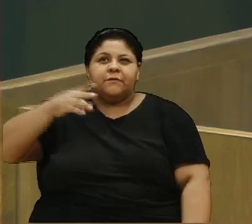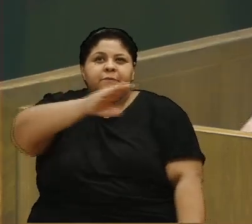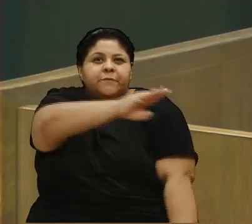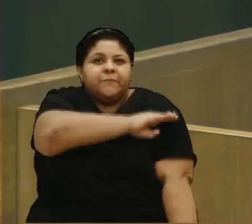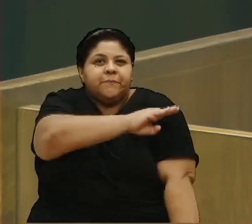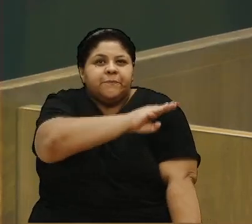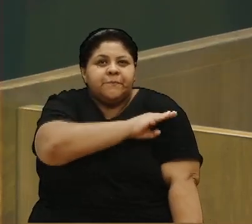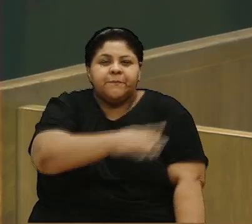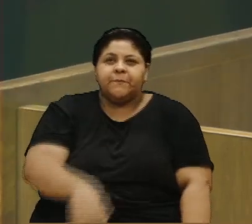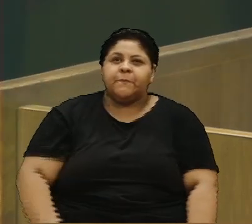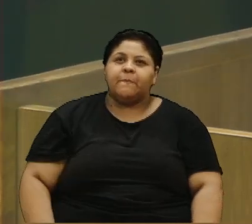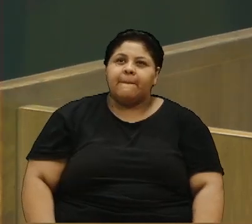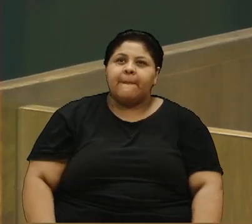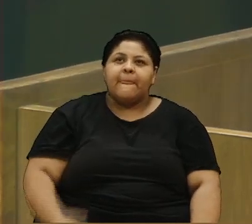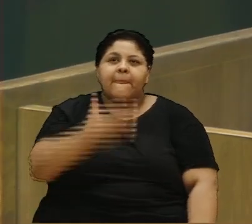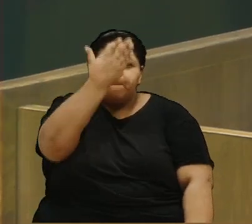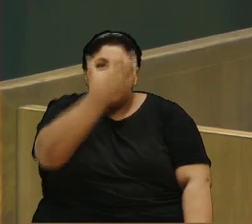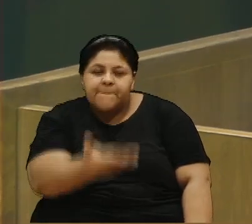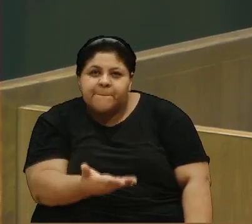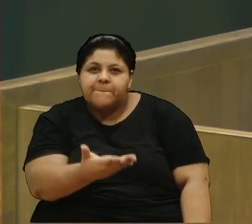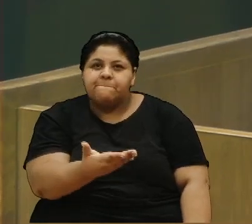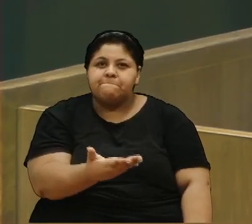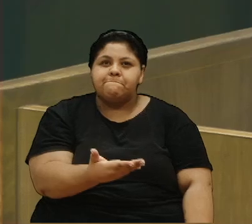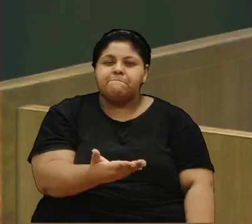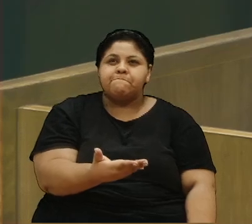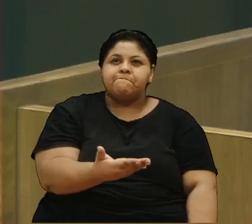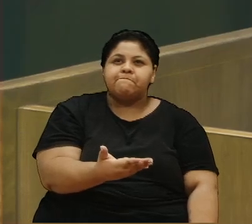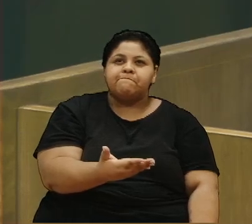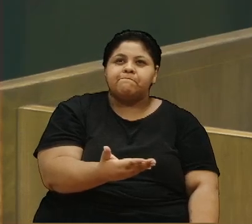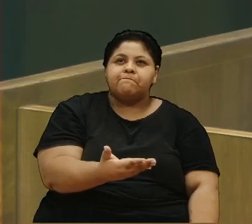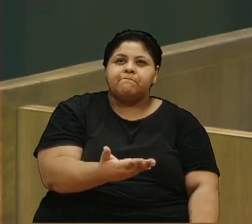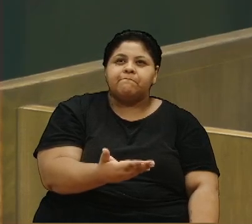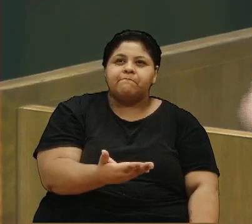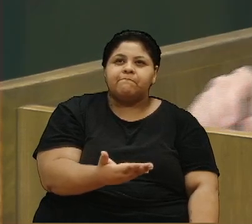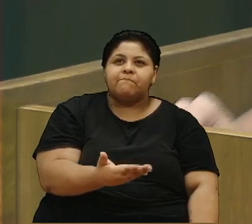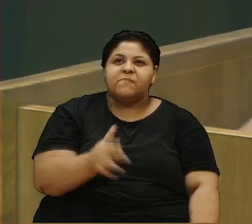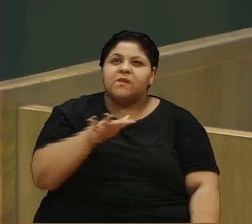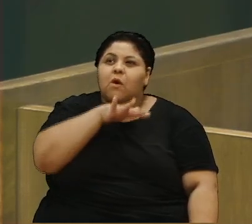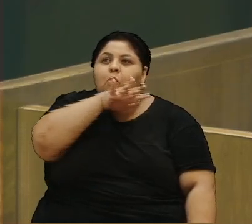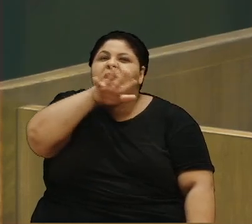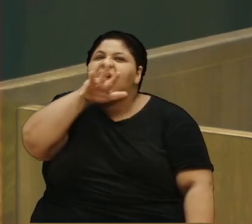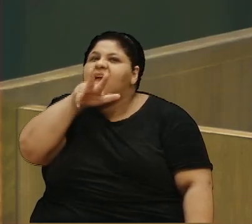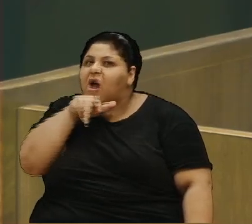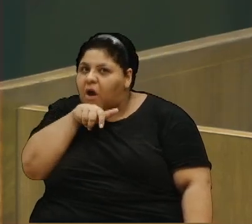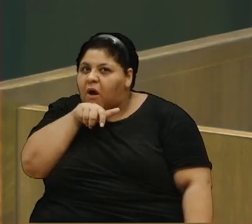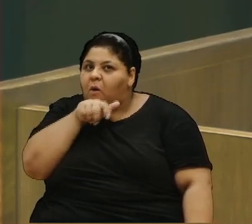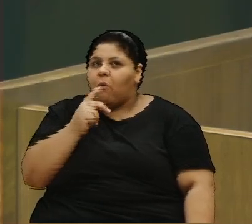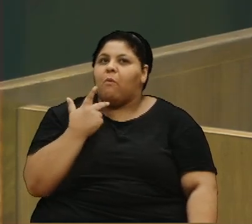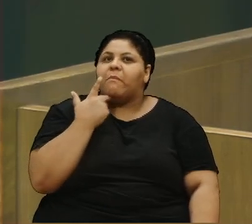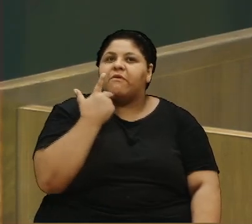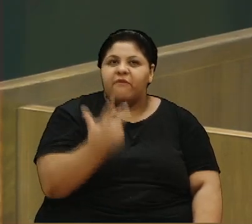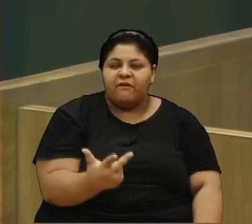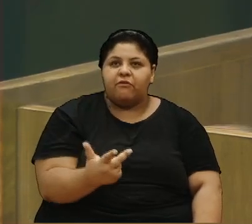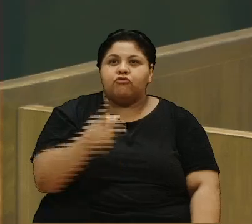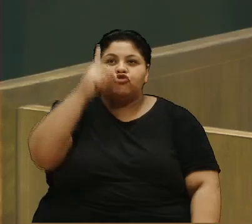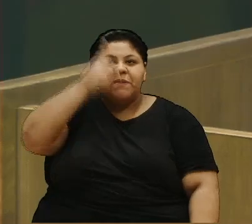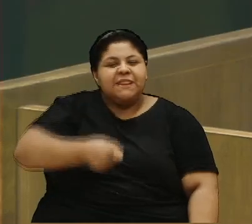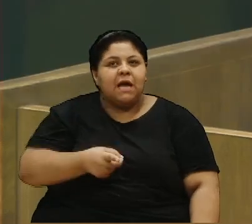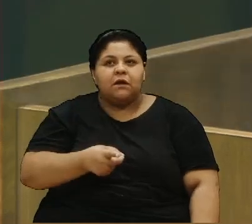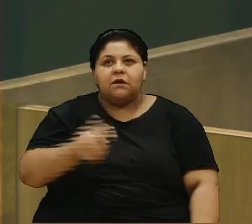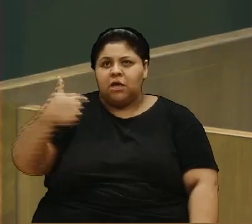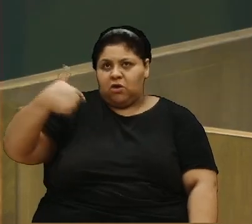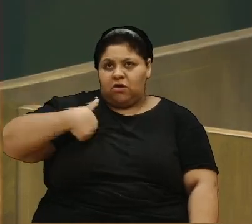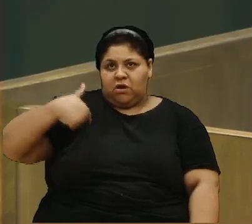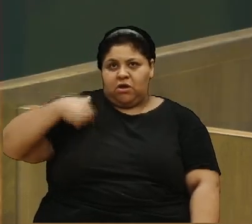Ramon, o senhor... é um leão para vir falar de um mandato. Eu